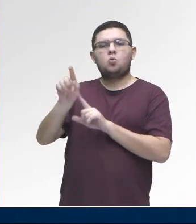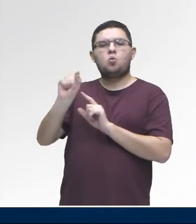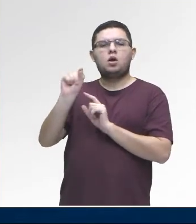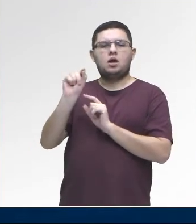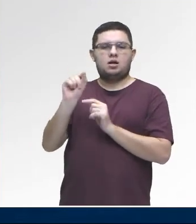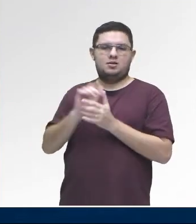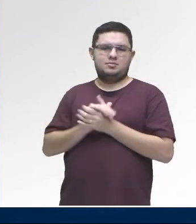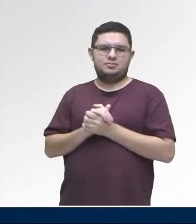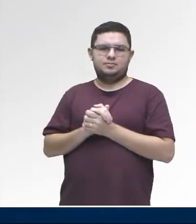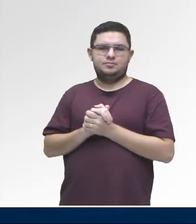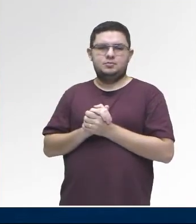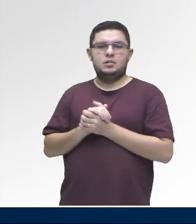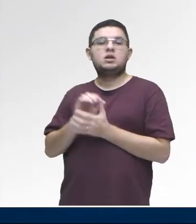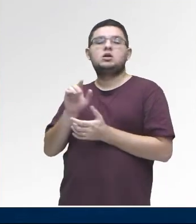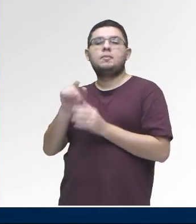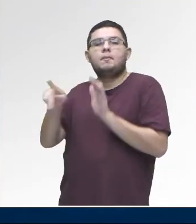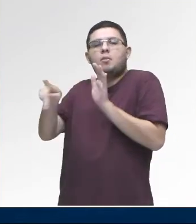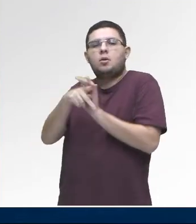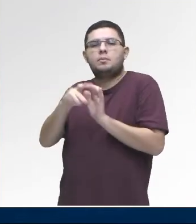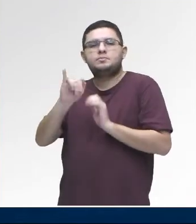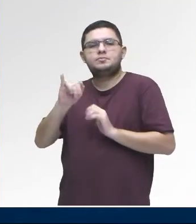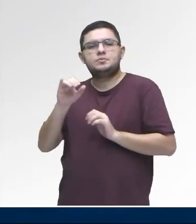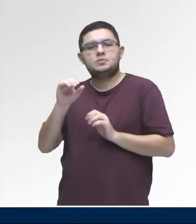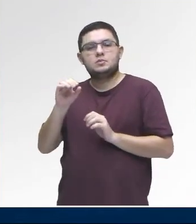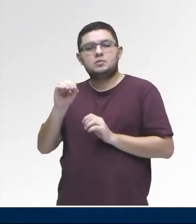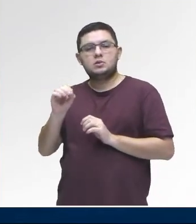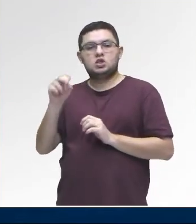que estão presentes